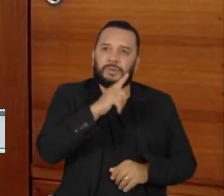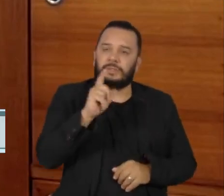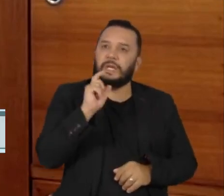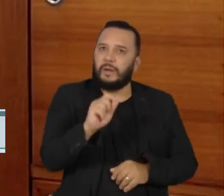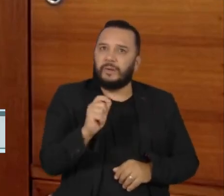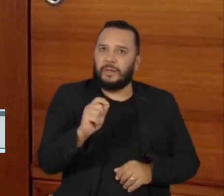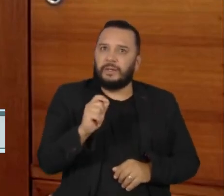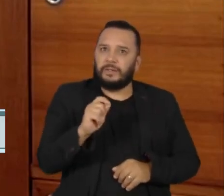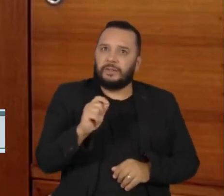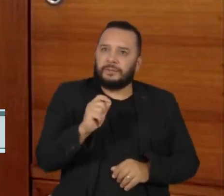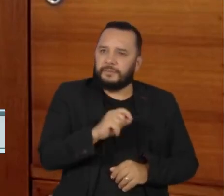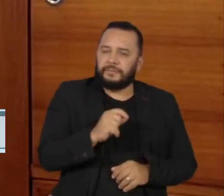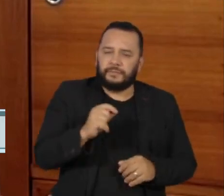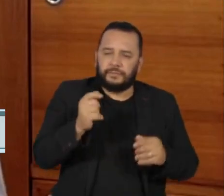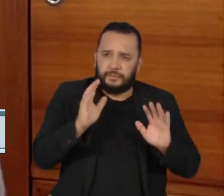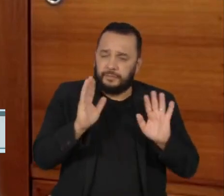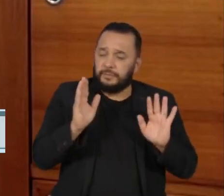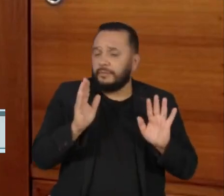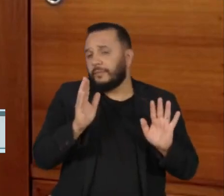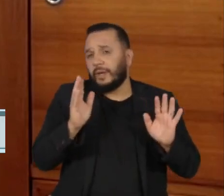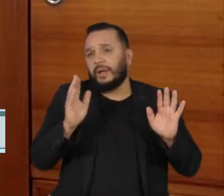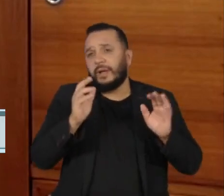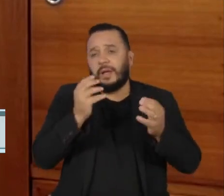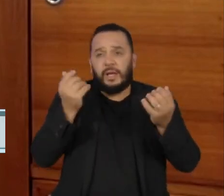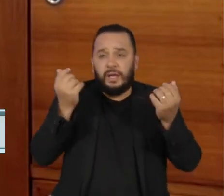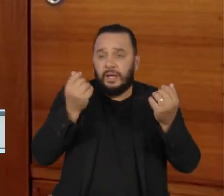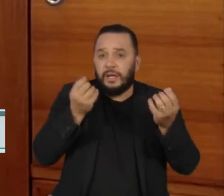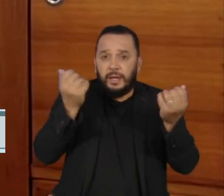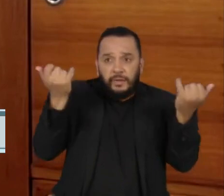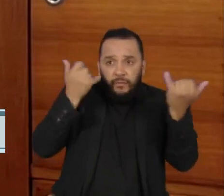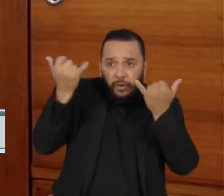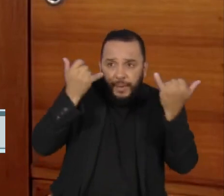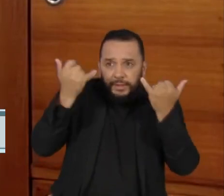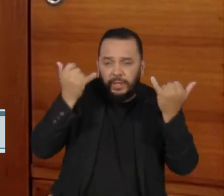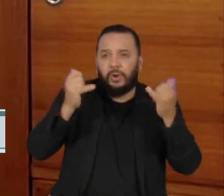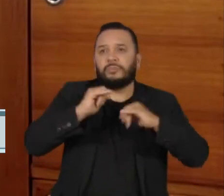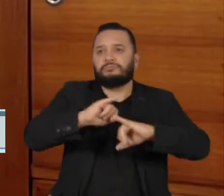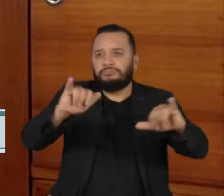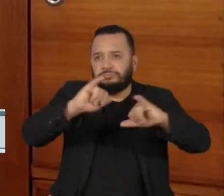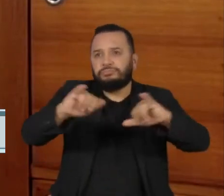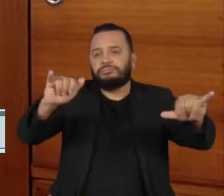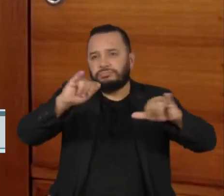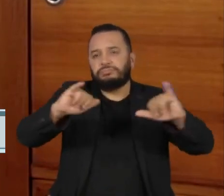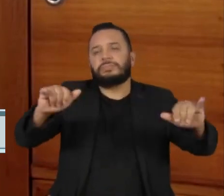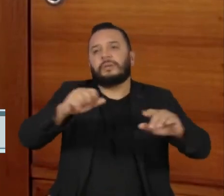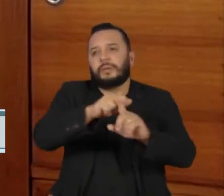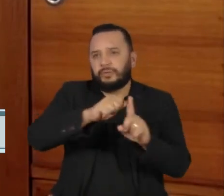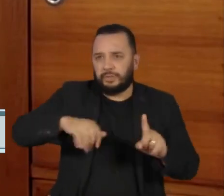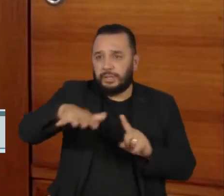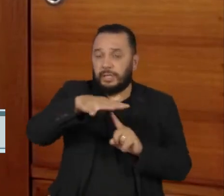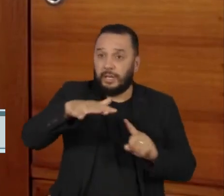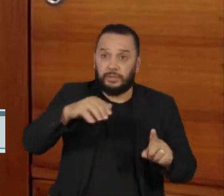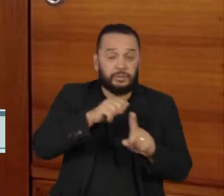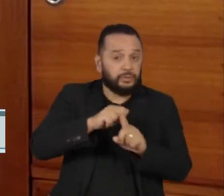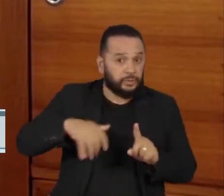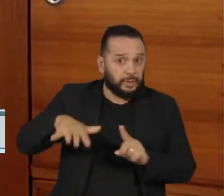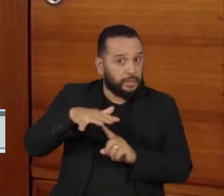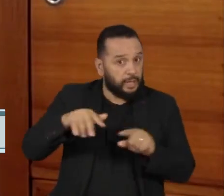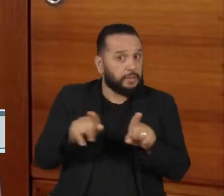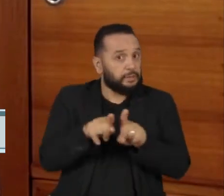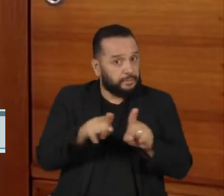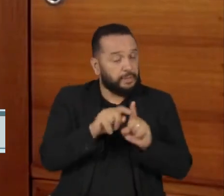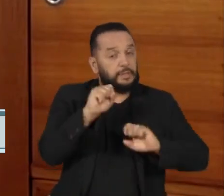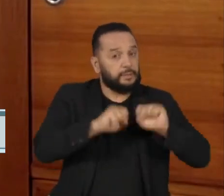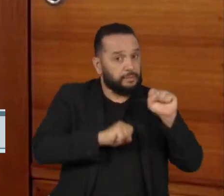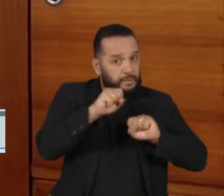prover essas informações que a sociedade tem demandado. E quando eu falo sociedade, não é só o cidadão comum, mas são as